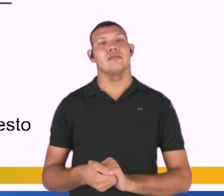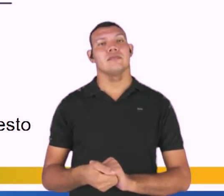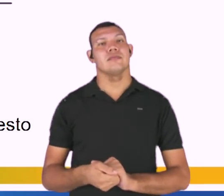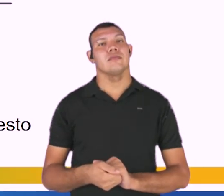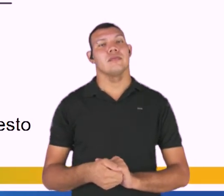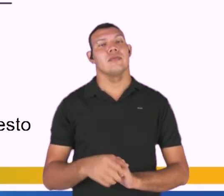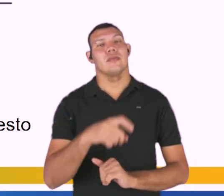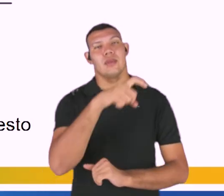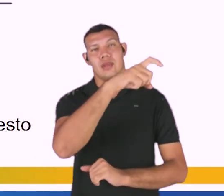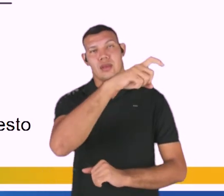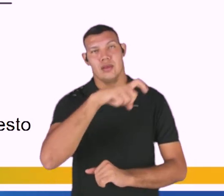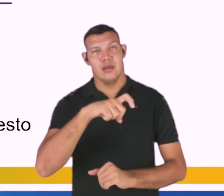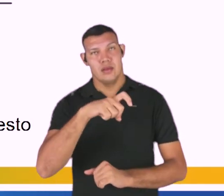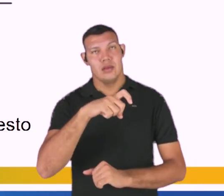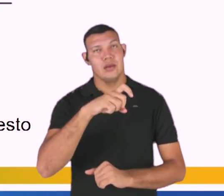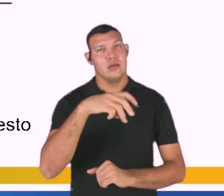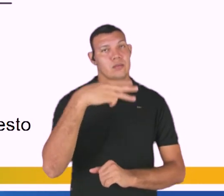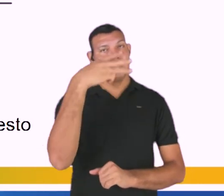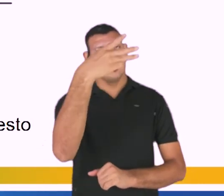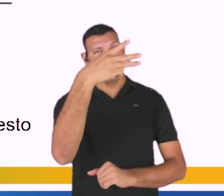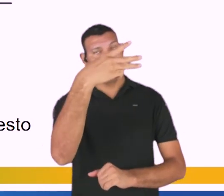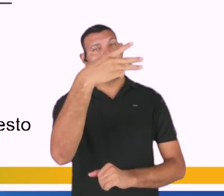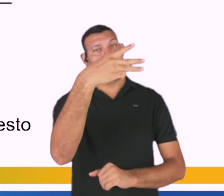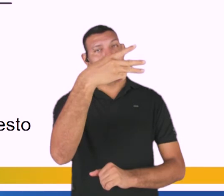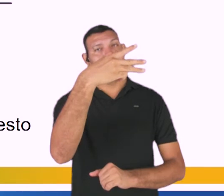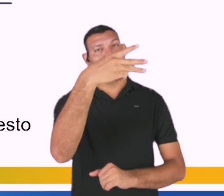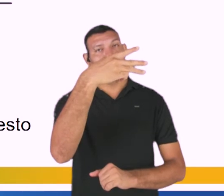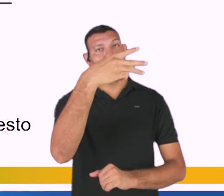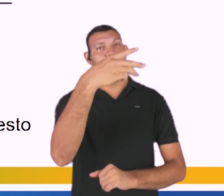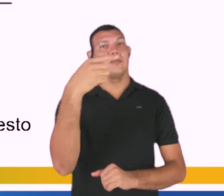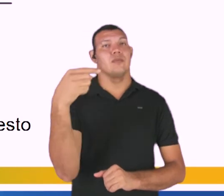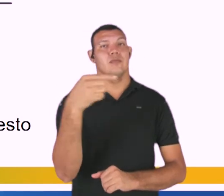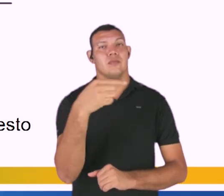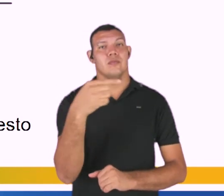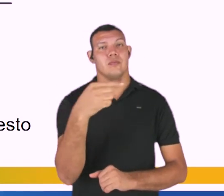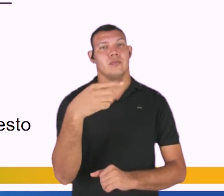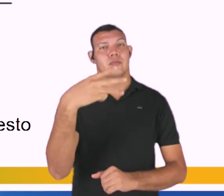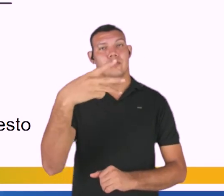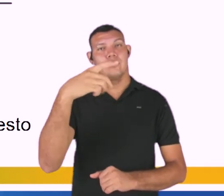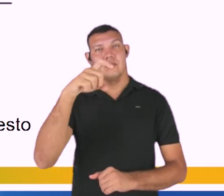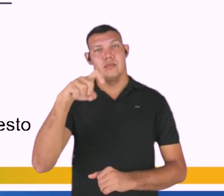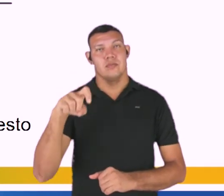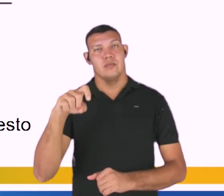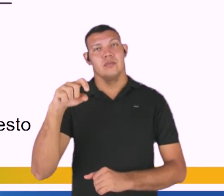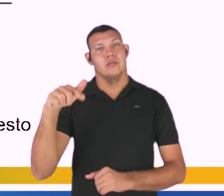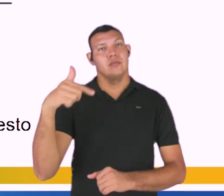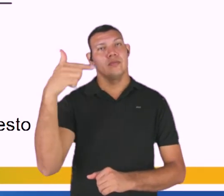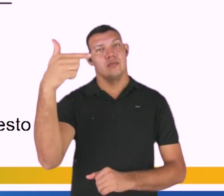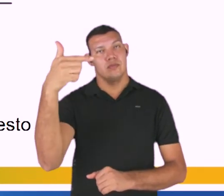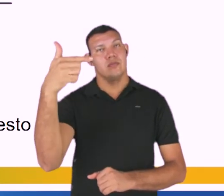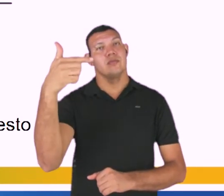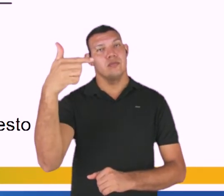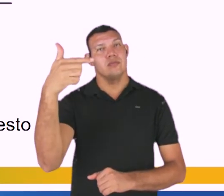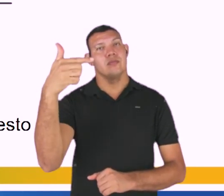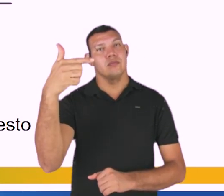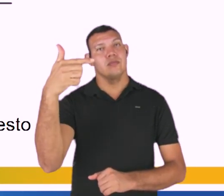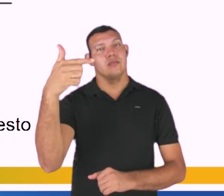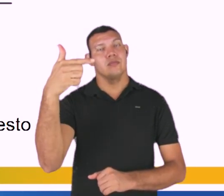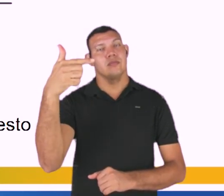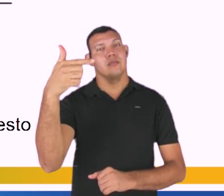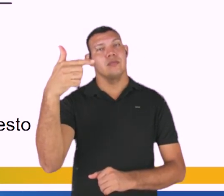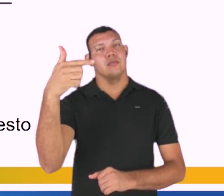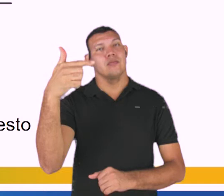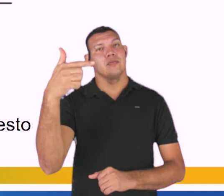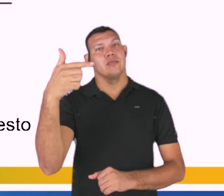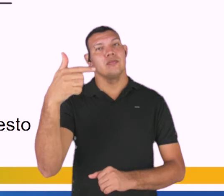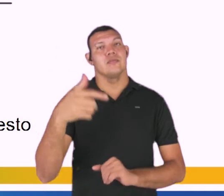tão ficará x Ao Cubo que é o do um o menos 3X ao quadrado você Observe que lá no